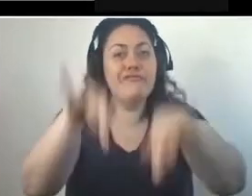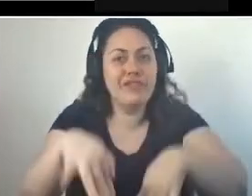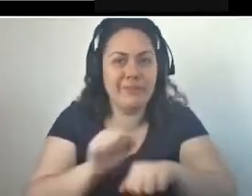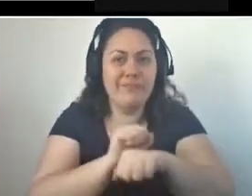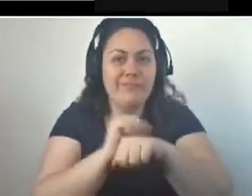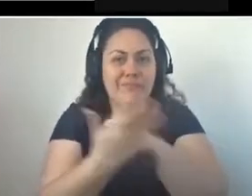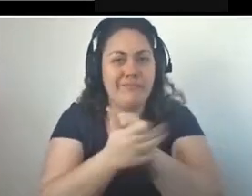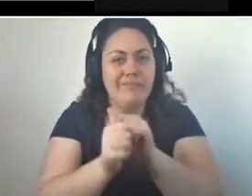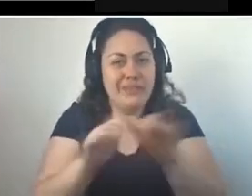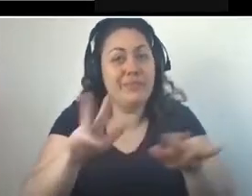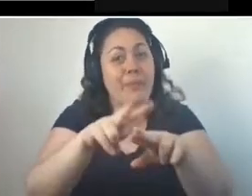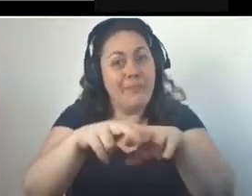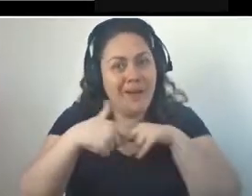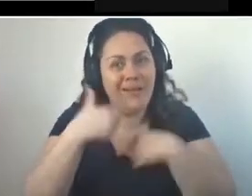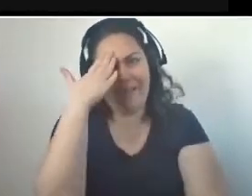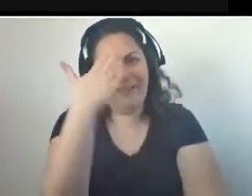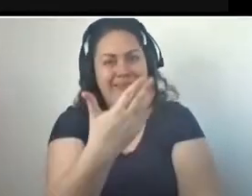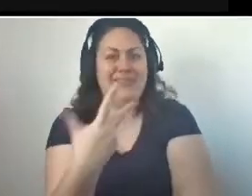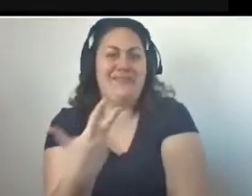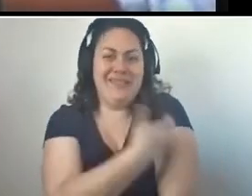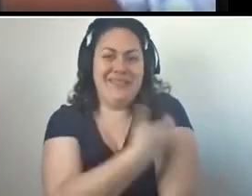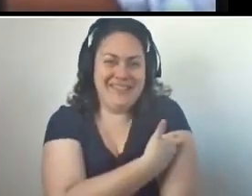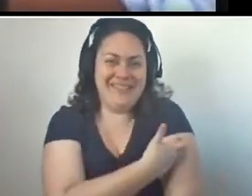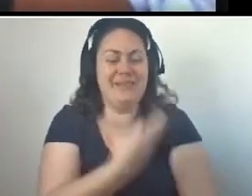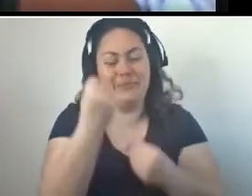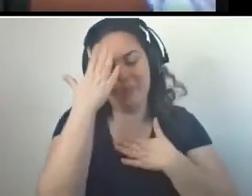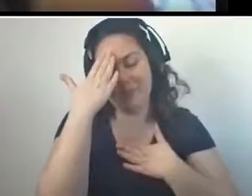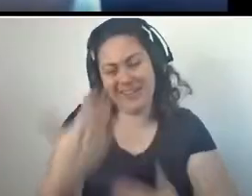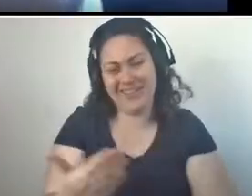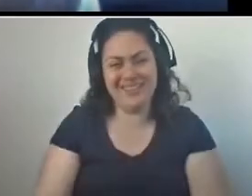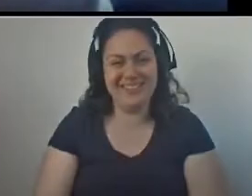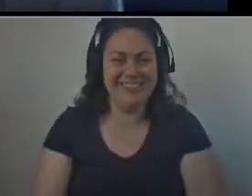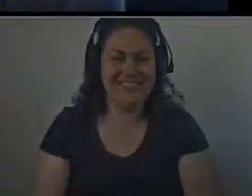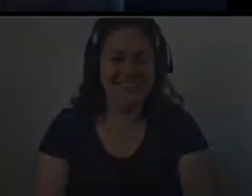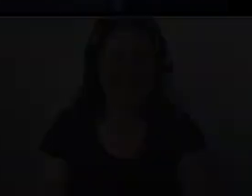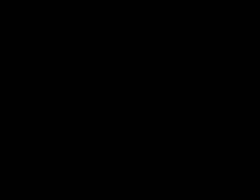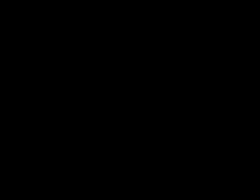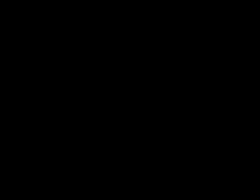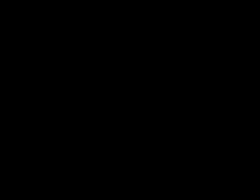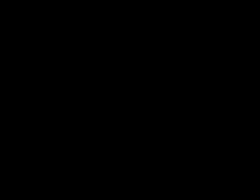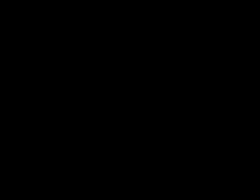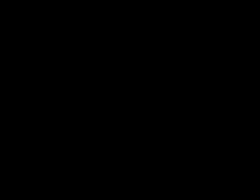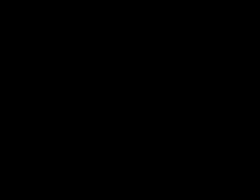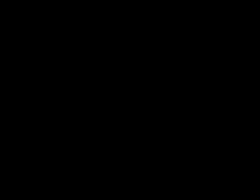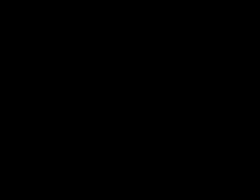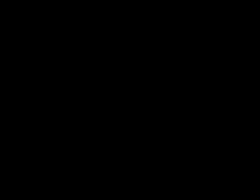É isso. Muito obrigada. Muito obrigado, Cris.